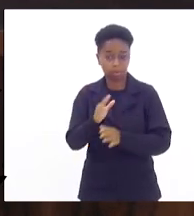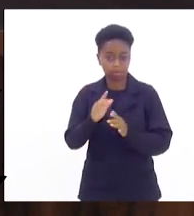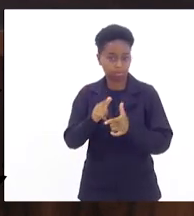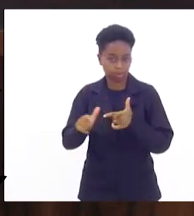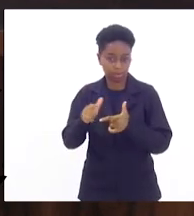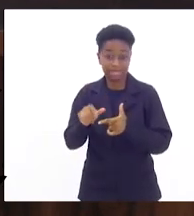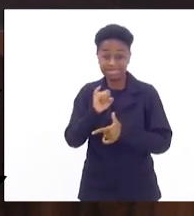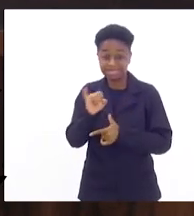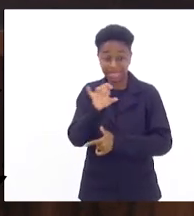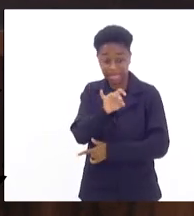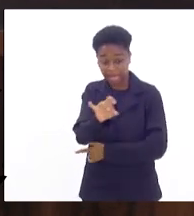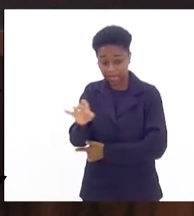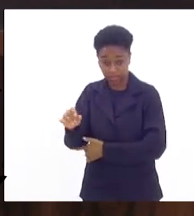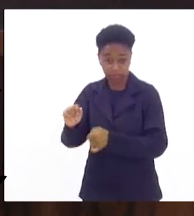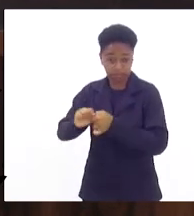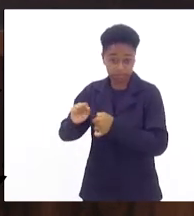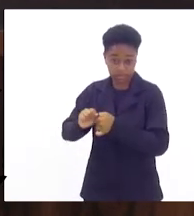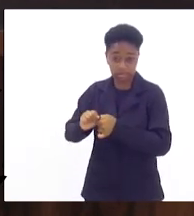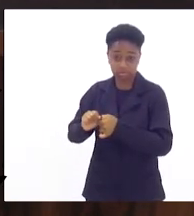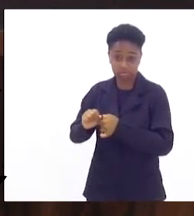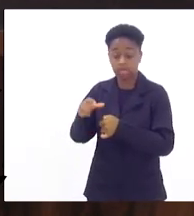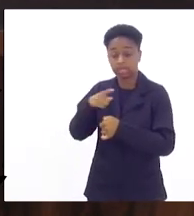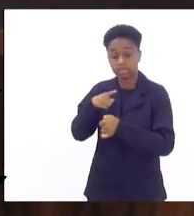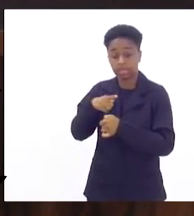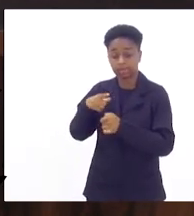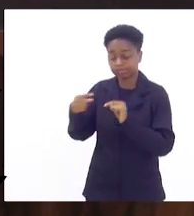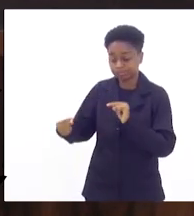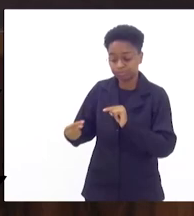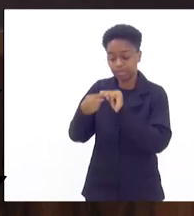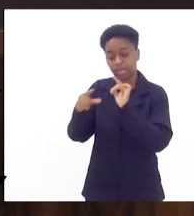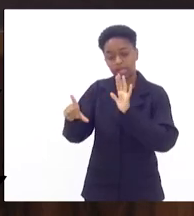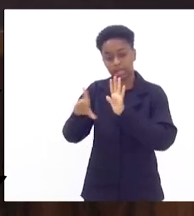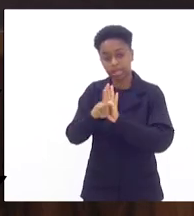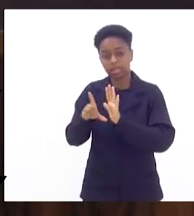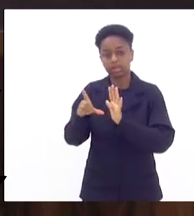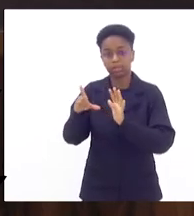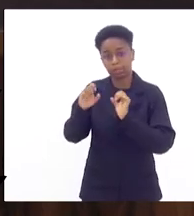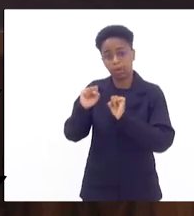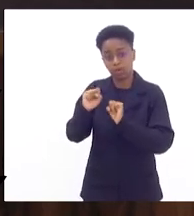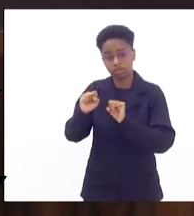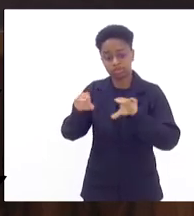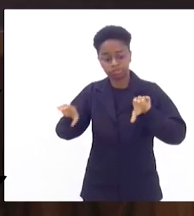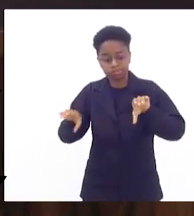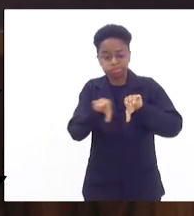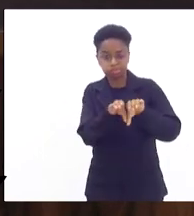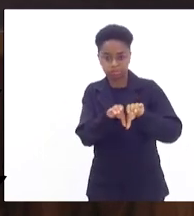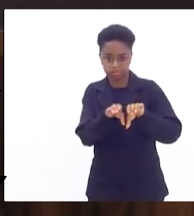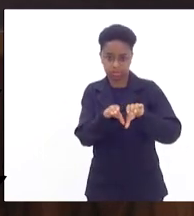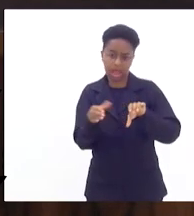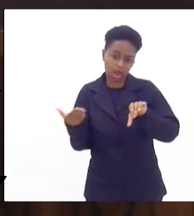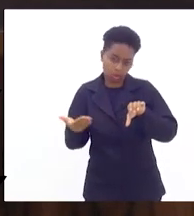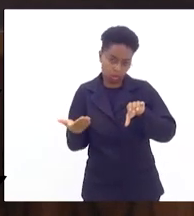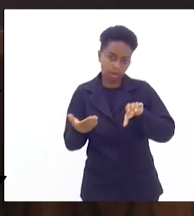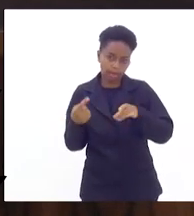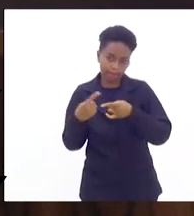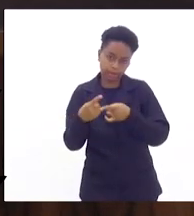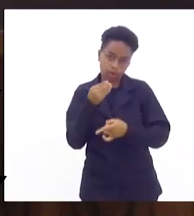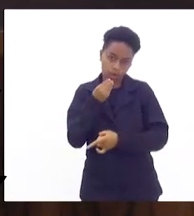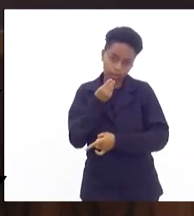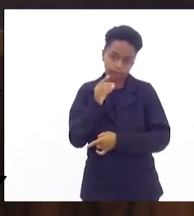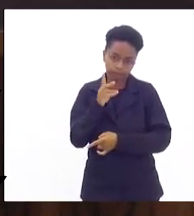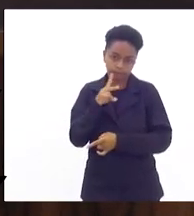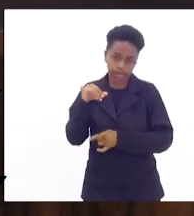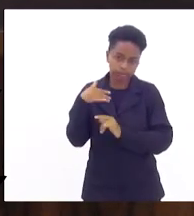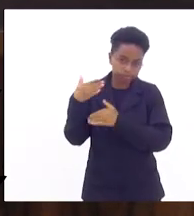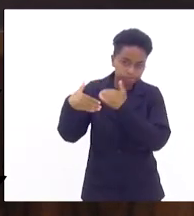cada um fizer o que está previsto na legislação municipal, que é fossa e filtro, ela pode ser ligada na rede, por enquanto, né? Porque isso, evidentemente, isso vai avançar,